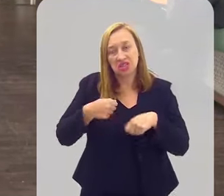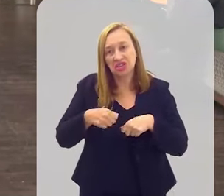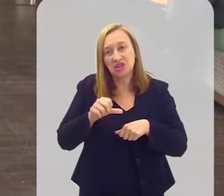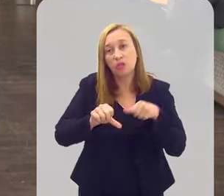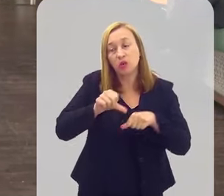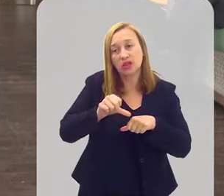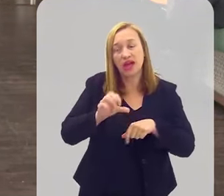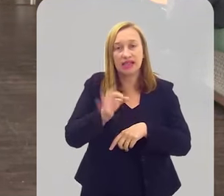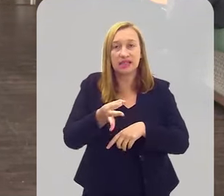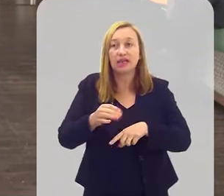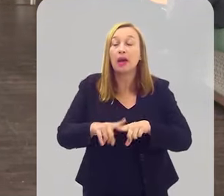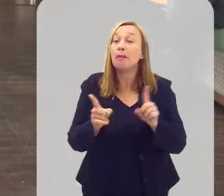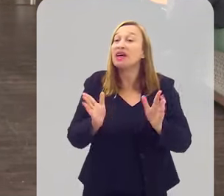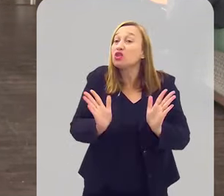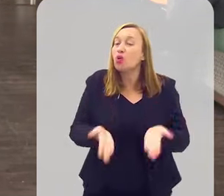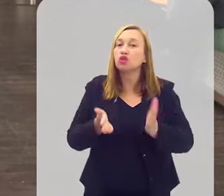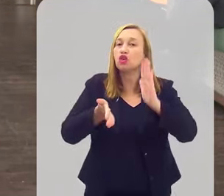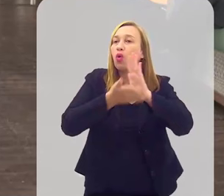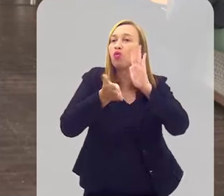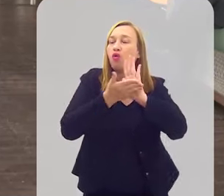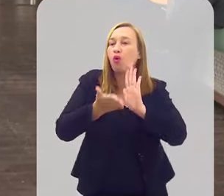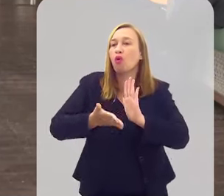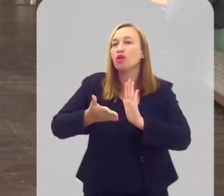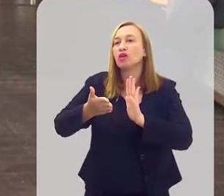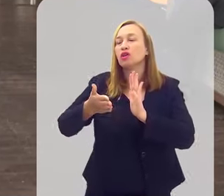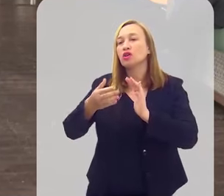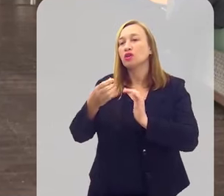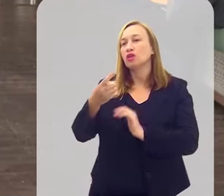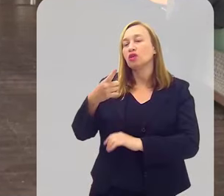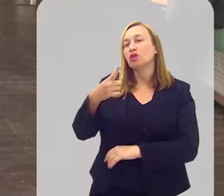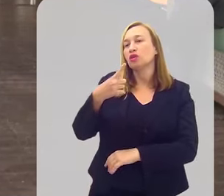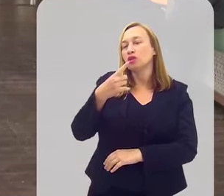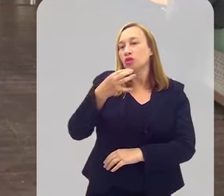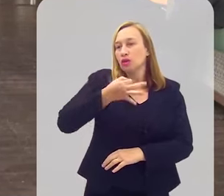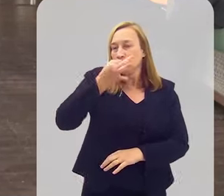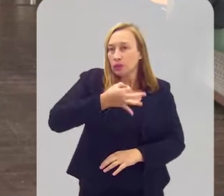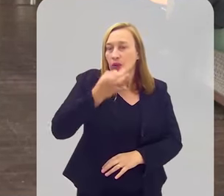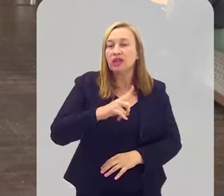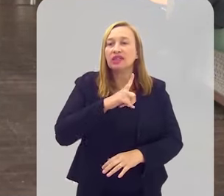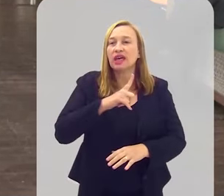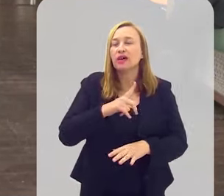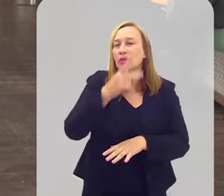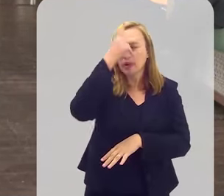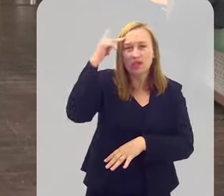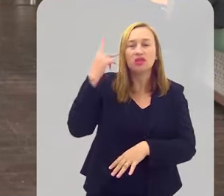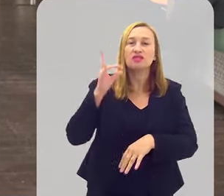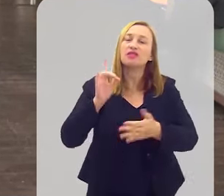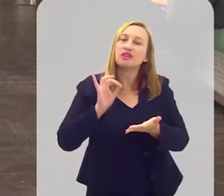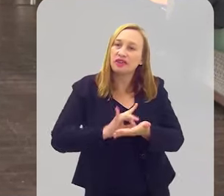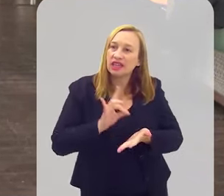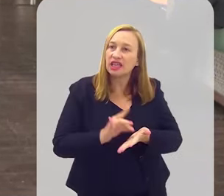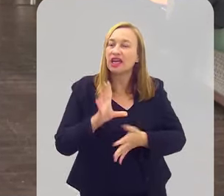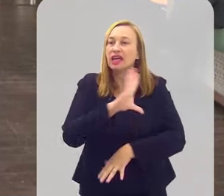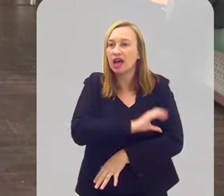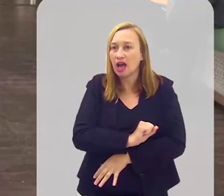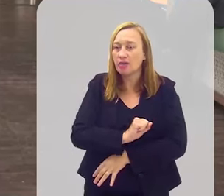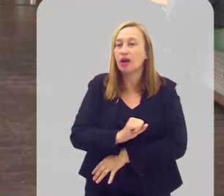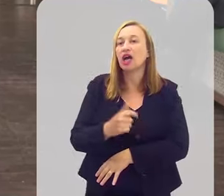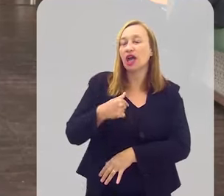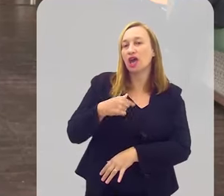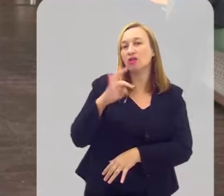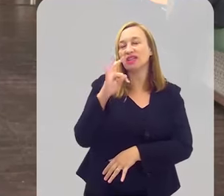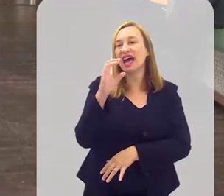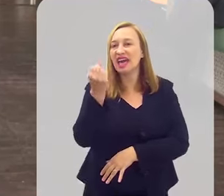a menor dúvida hoje aqui no programa no Louvor Som Eu tenho aquelas pessoas que verdadeiramente amo que passaram pelo programa e eu e